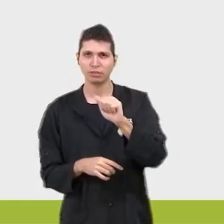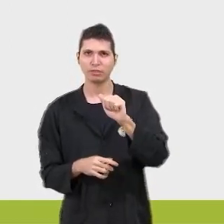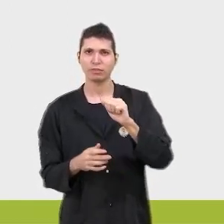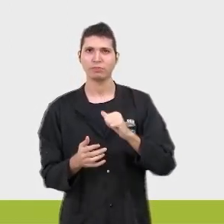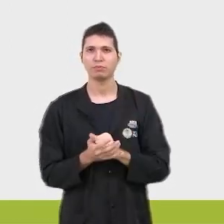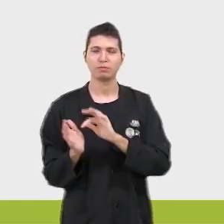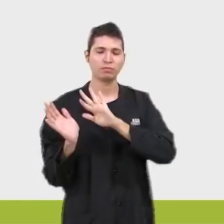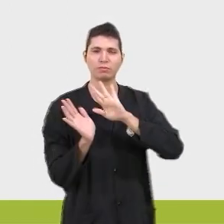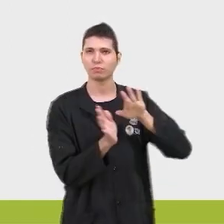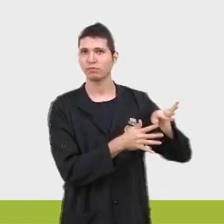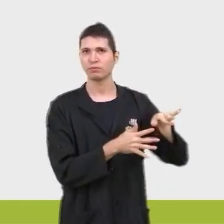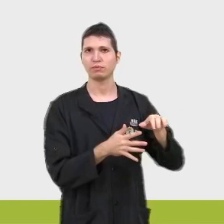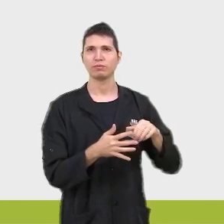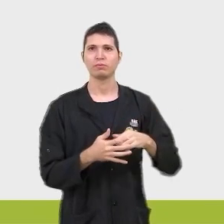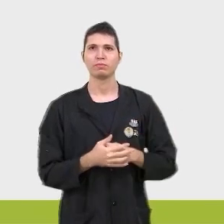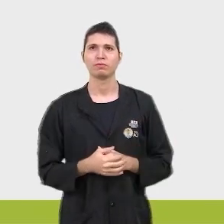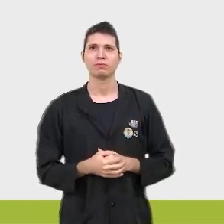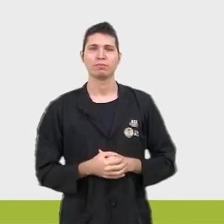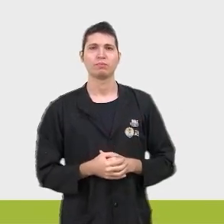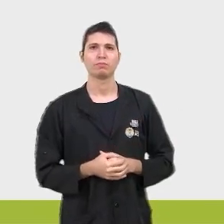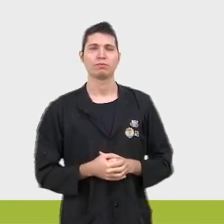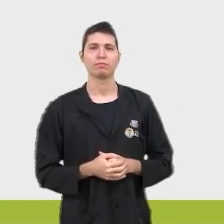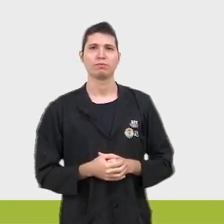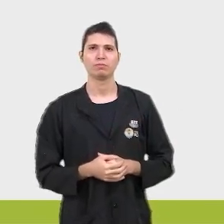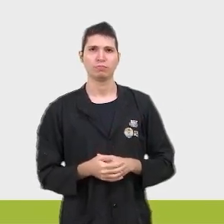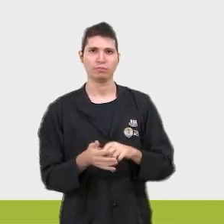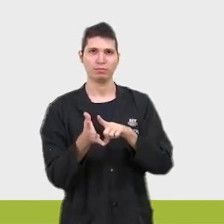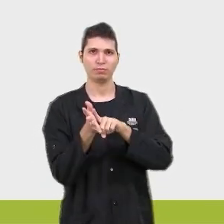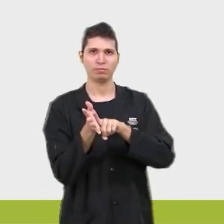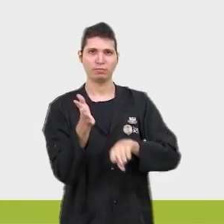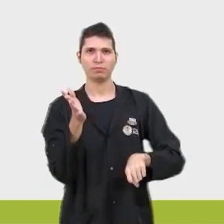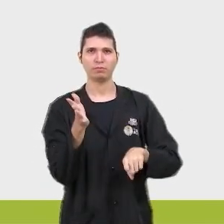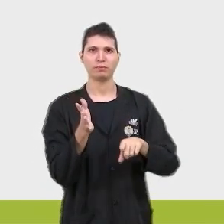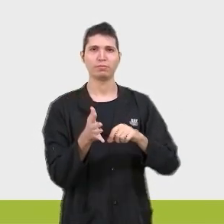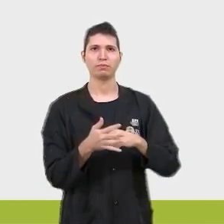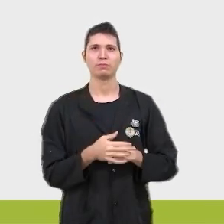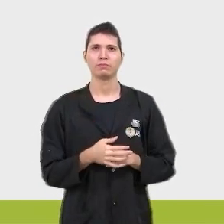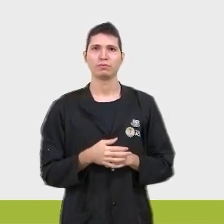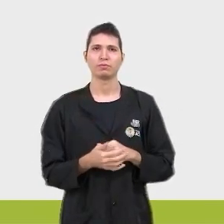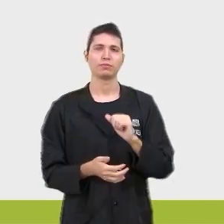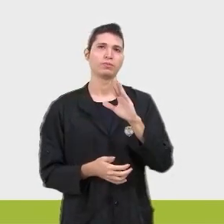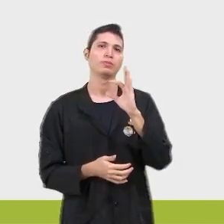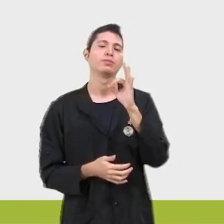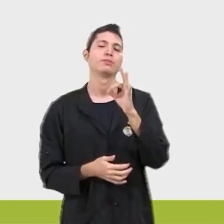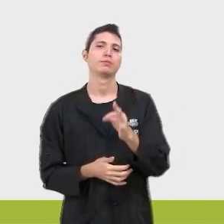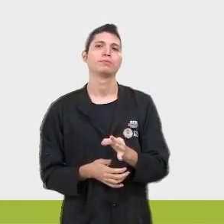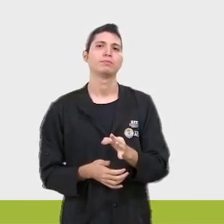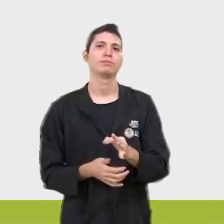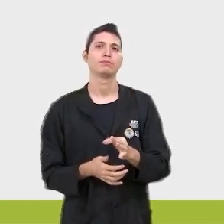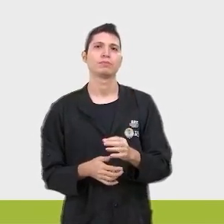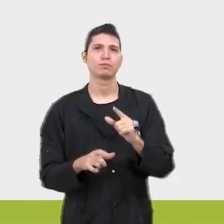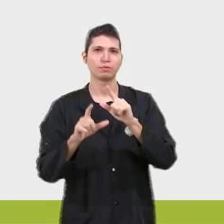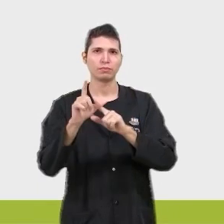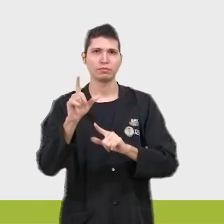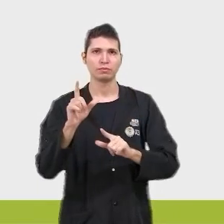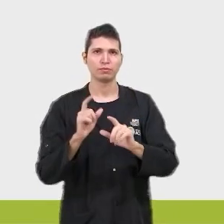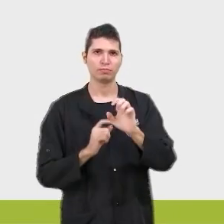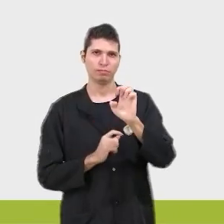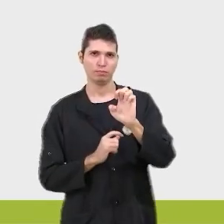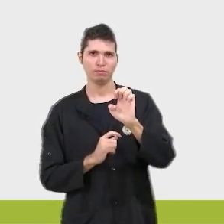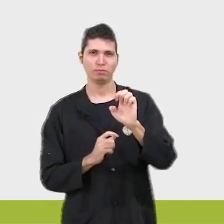de ambientes aquáticos? Então, eu apago esse aqui também. E a mais correta é a letra